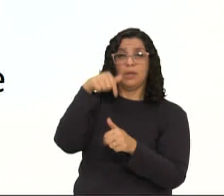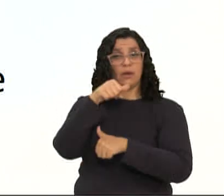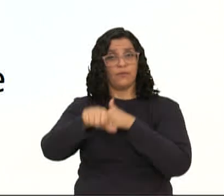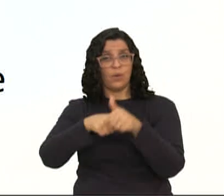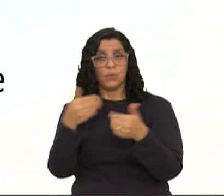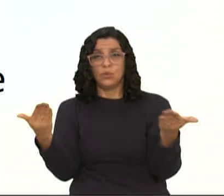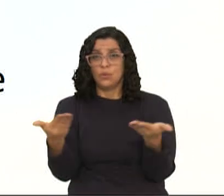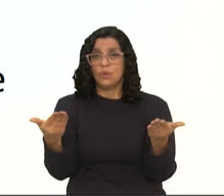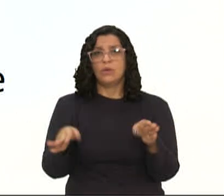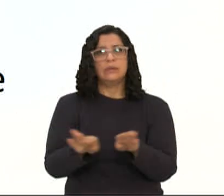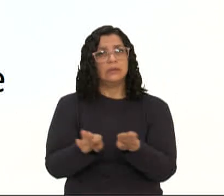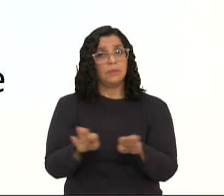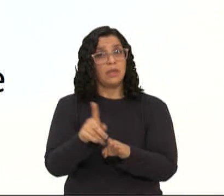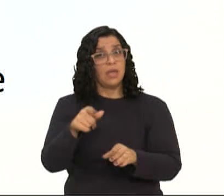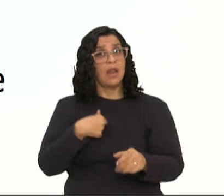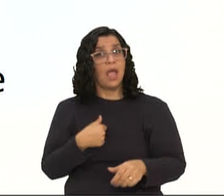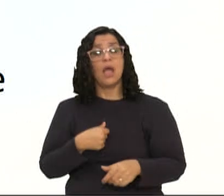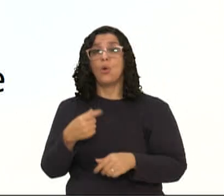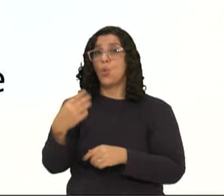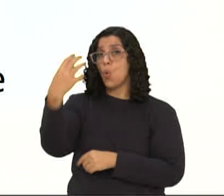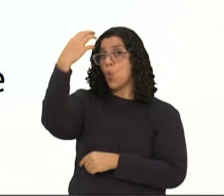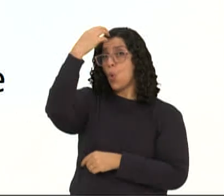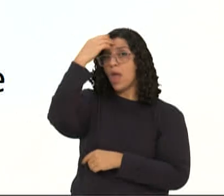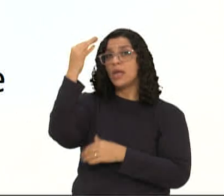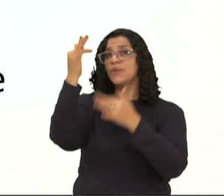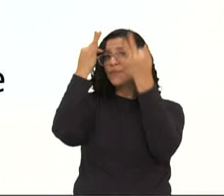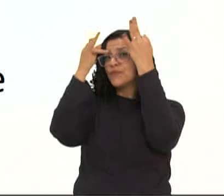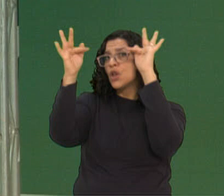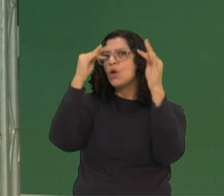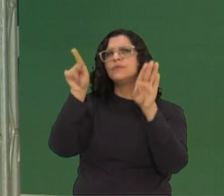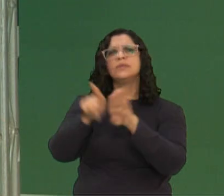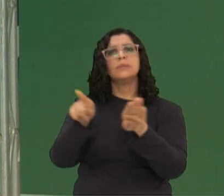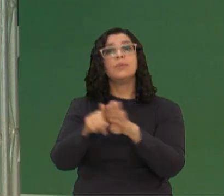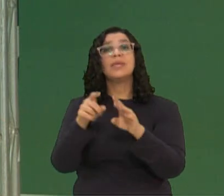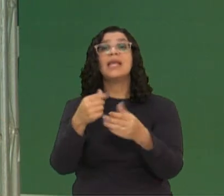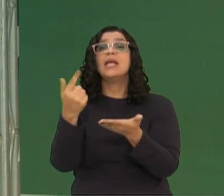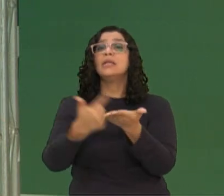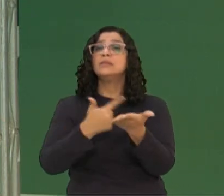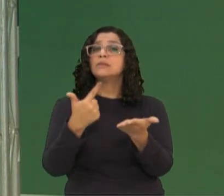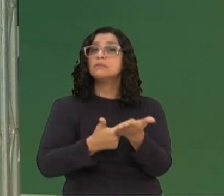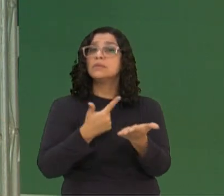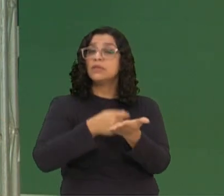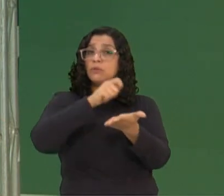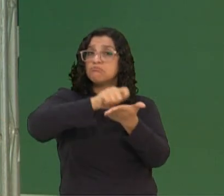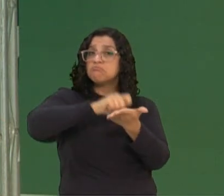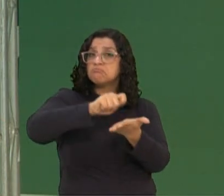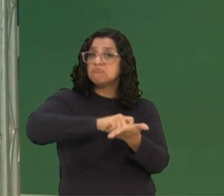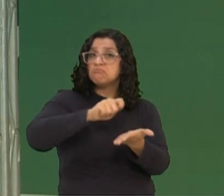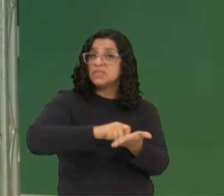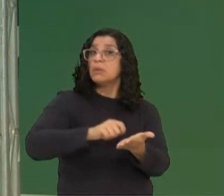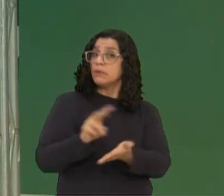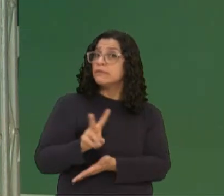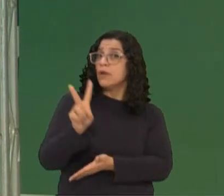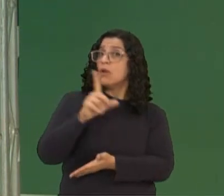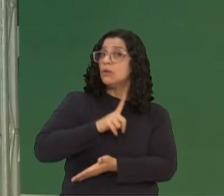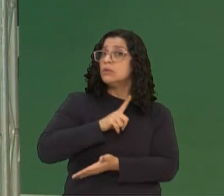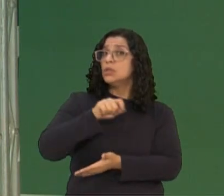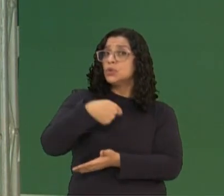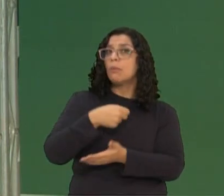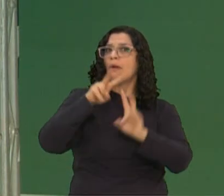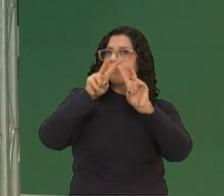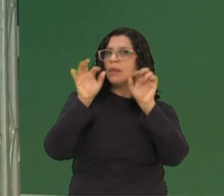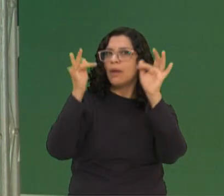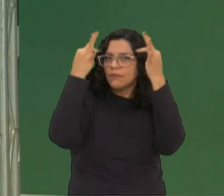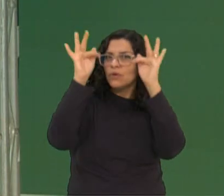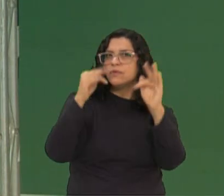falei, a atual Alemanha, e ele vai ser considerado um rei filósofo, porque ele mesmo escreveu livros de filosofia que têm valor prático